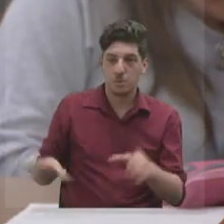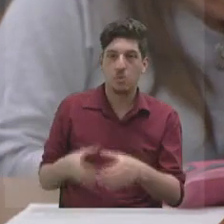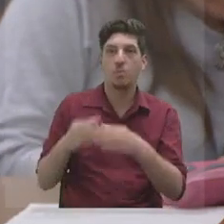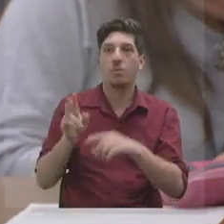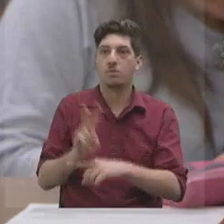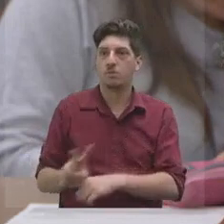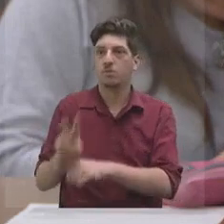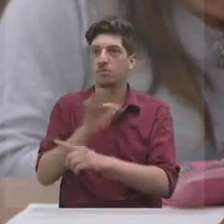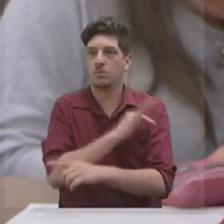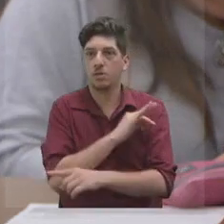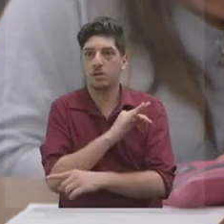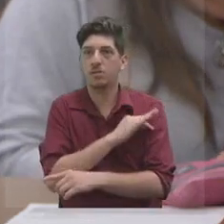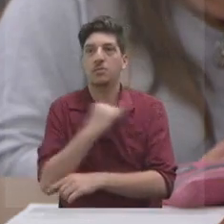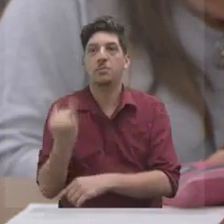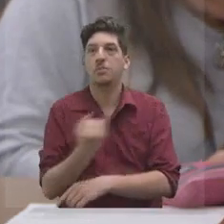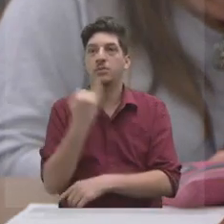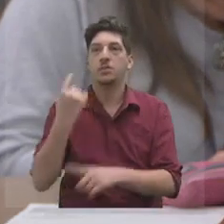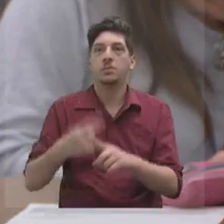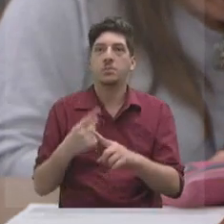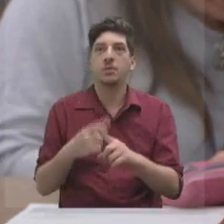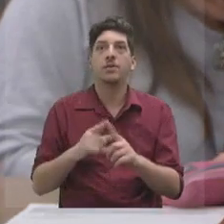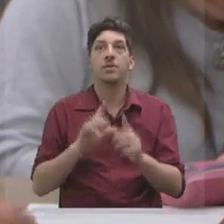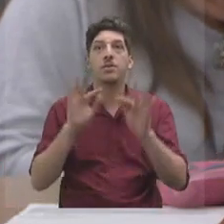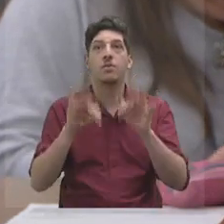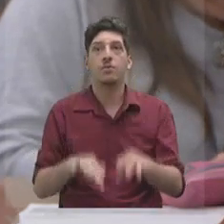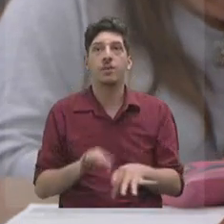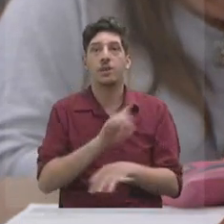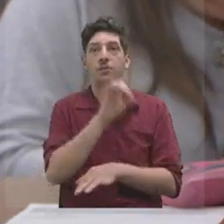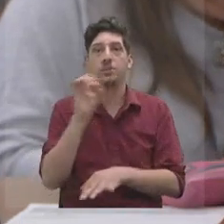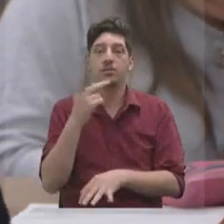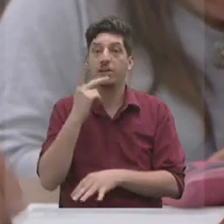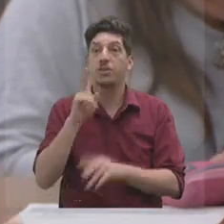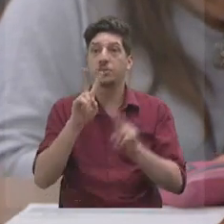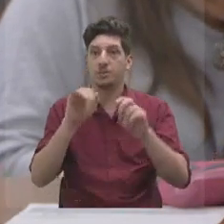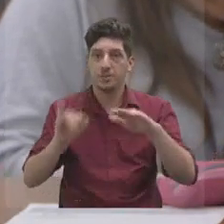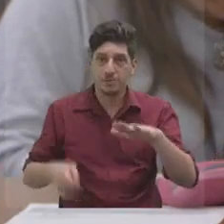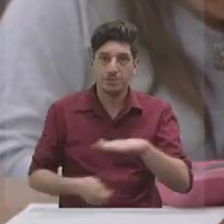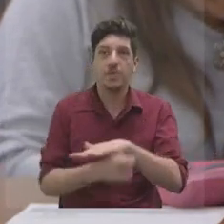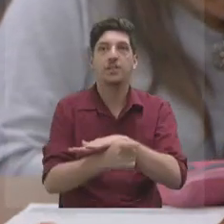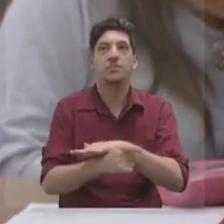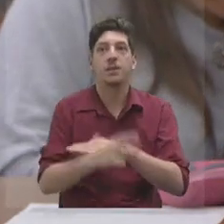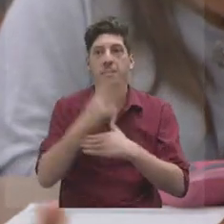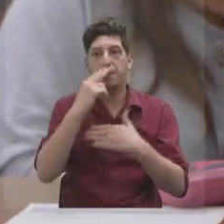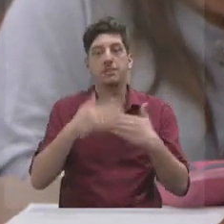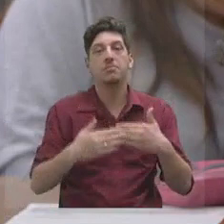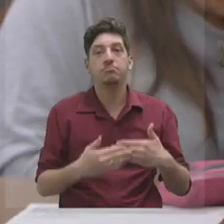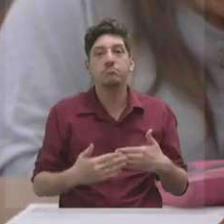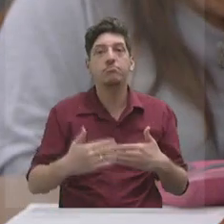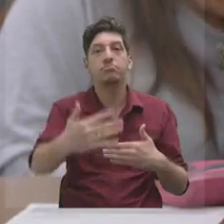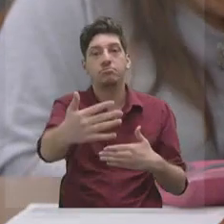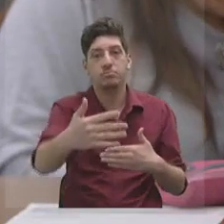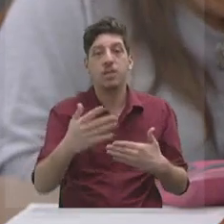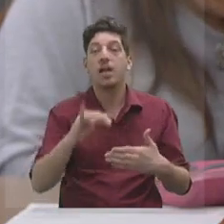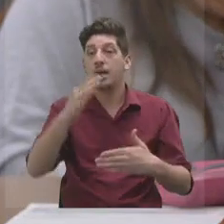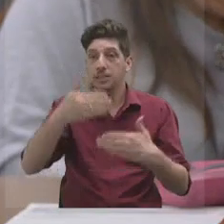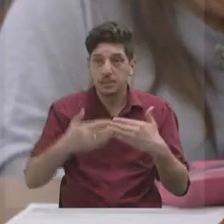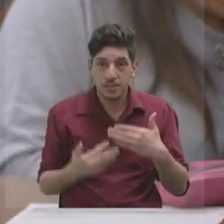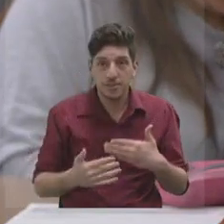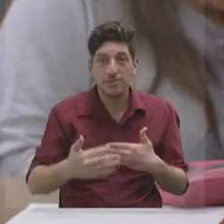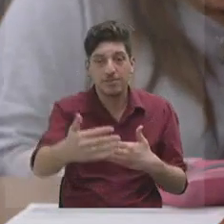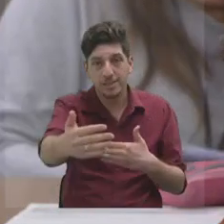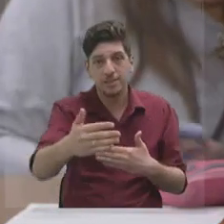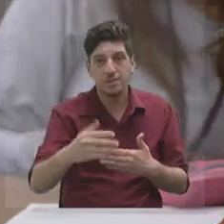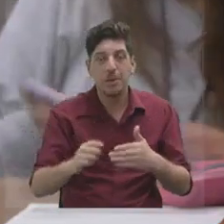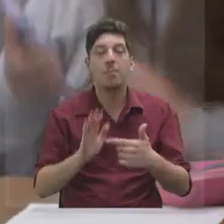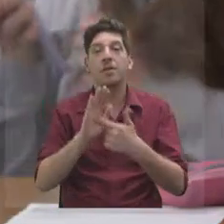importante porque né No final do dia quando a gente fala de investimento de estrutura é uma perspectiva de longo prazo e o longo prazo para trazer esse investidor eu tenho que